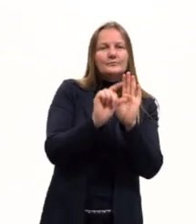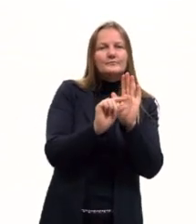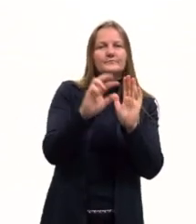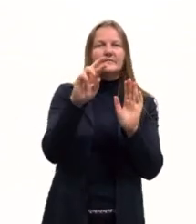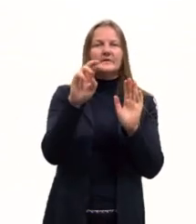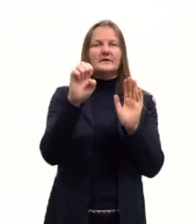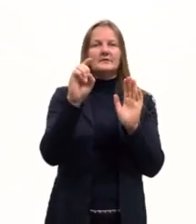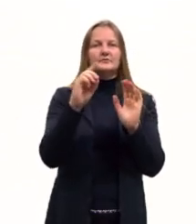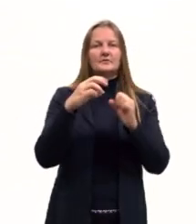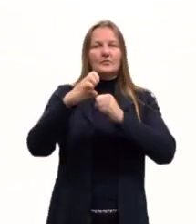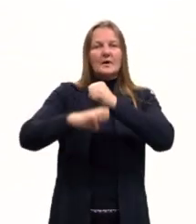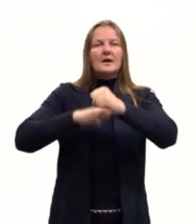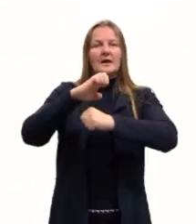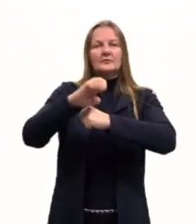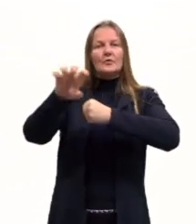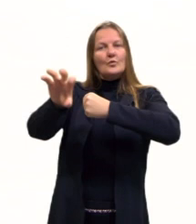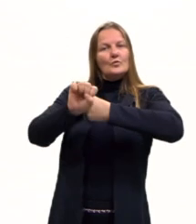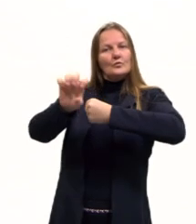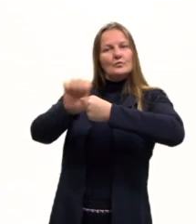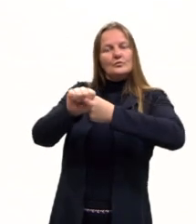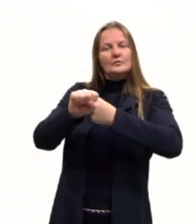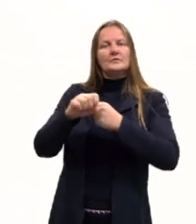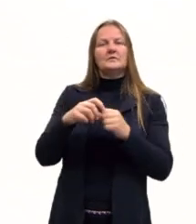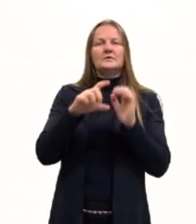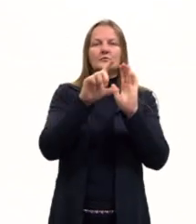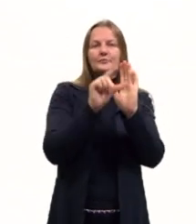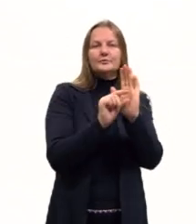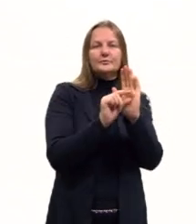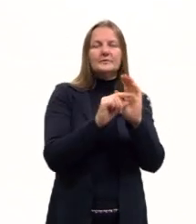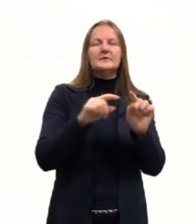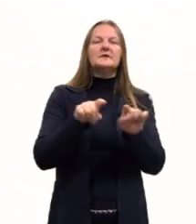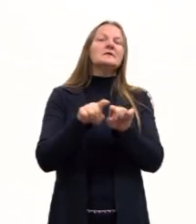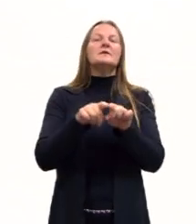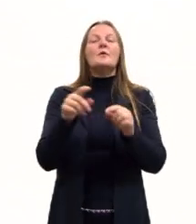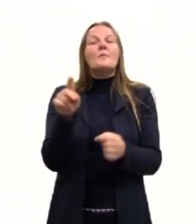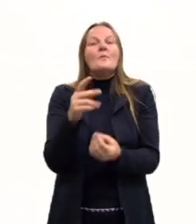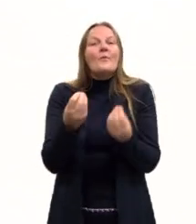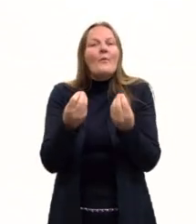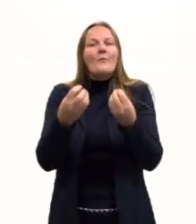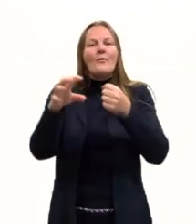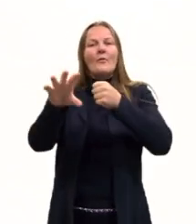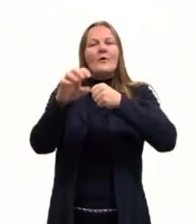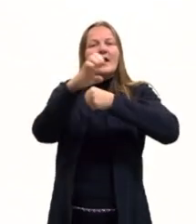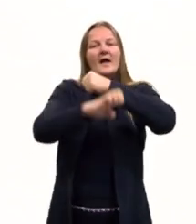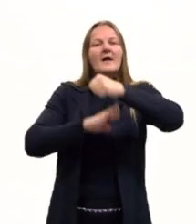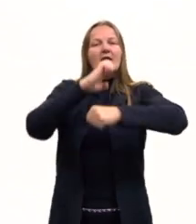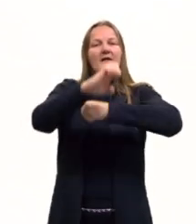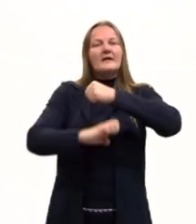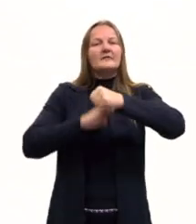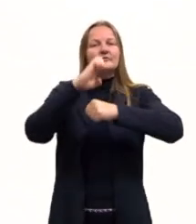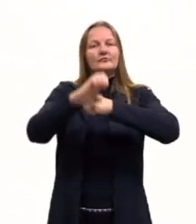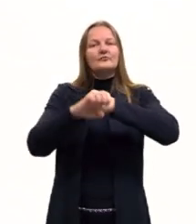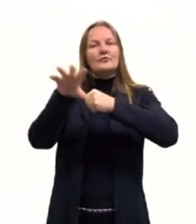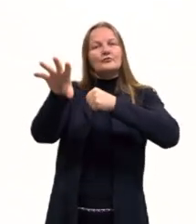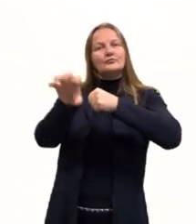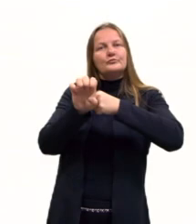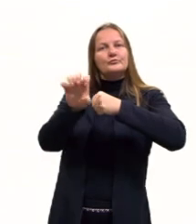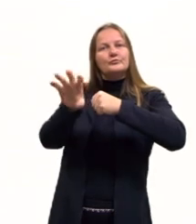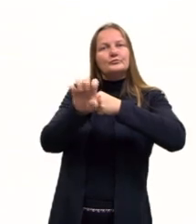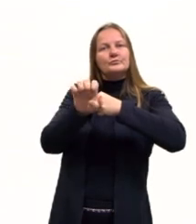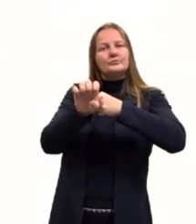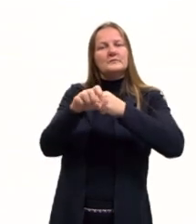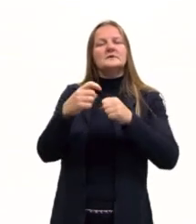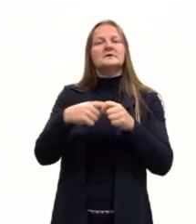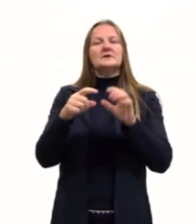o ganho de elétrons e diminuição do nox a professora mais eu tô ganhando elétrons eu diminuo o número de oxidação